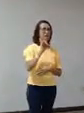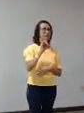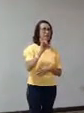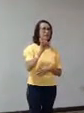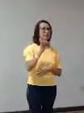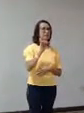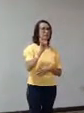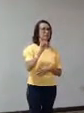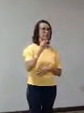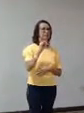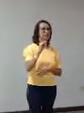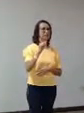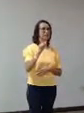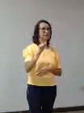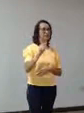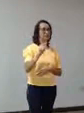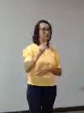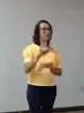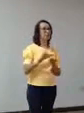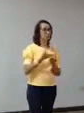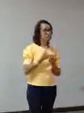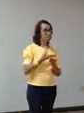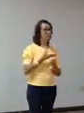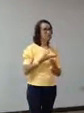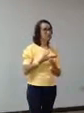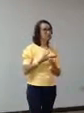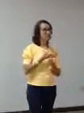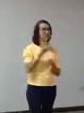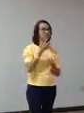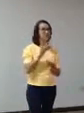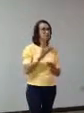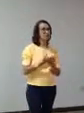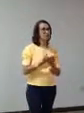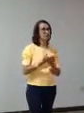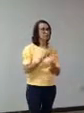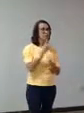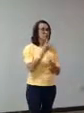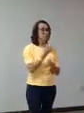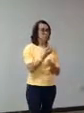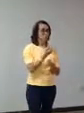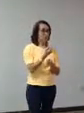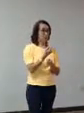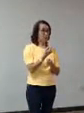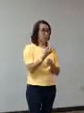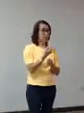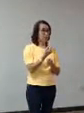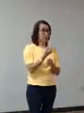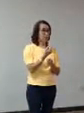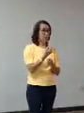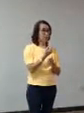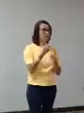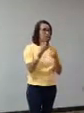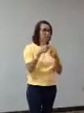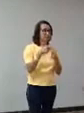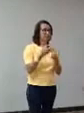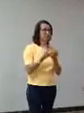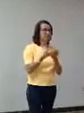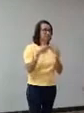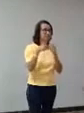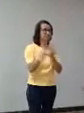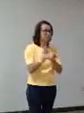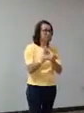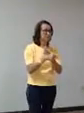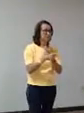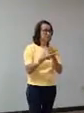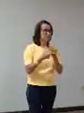é um fenômeno realmente que acontece e que a gente conhece pouco ainda o quanto extrapolar e o quanto